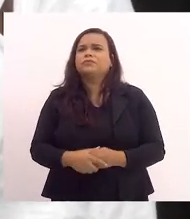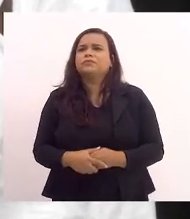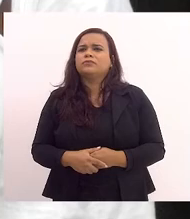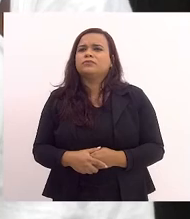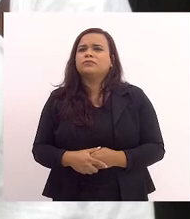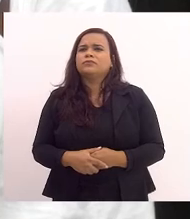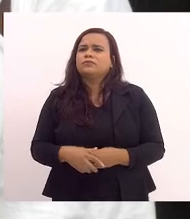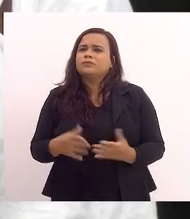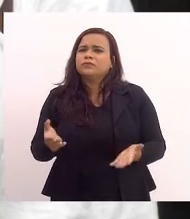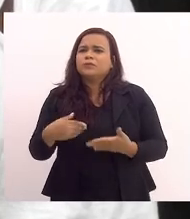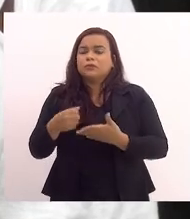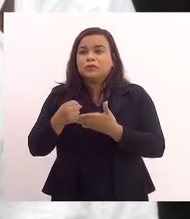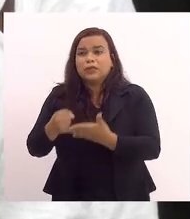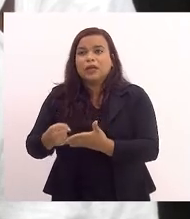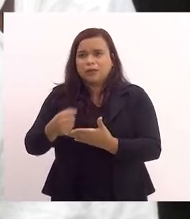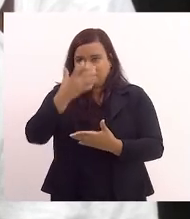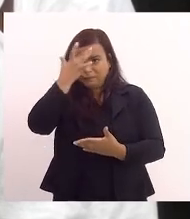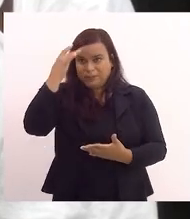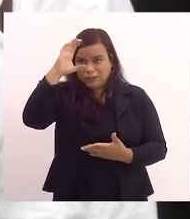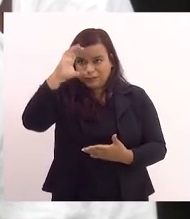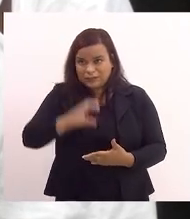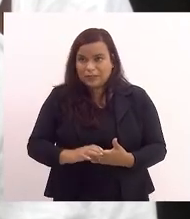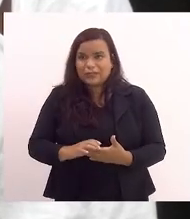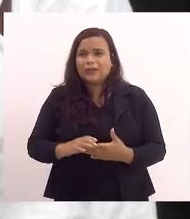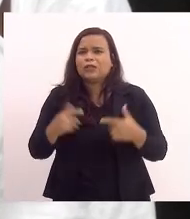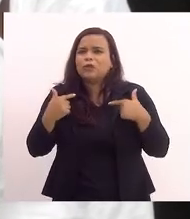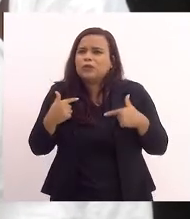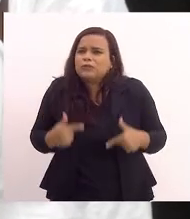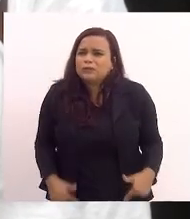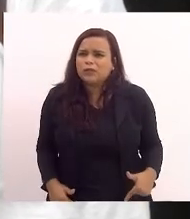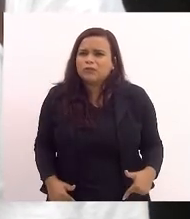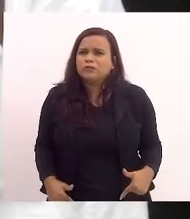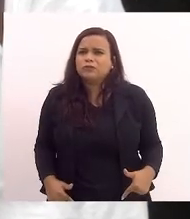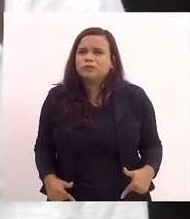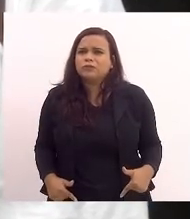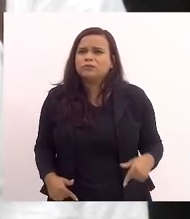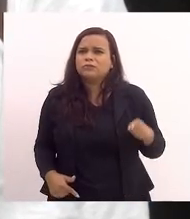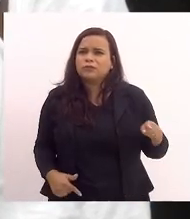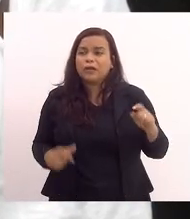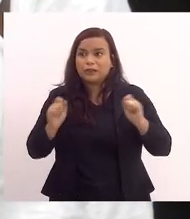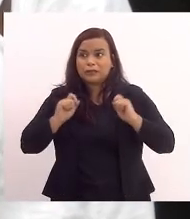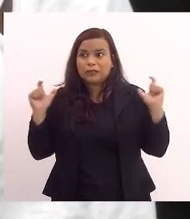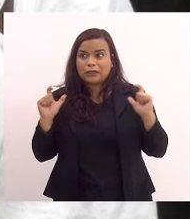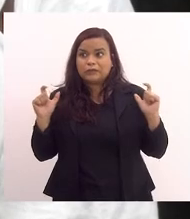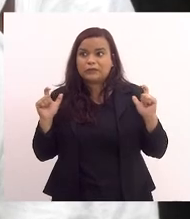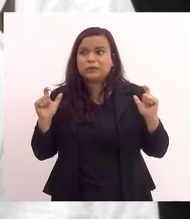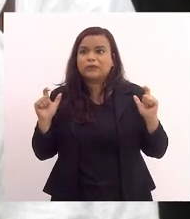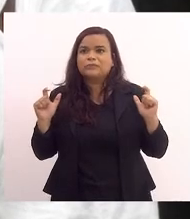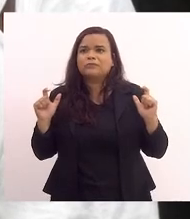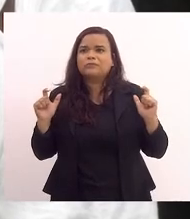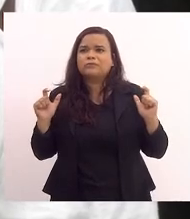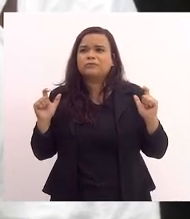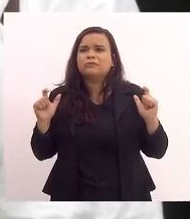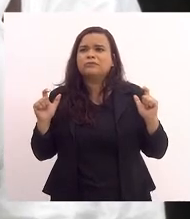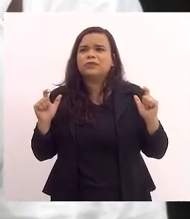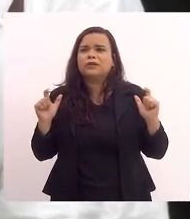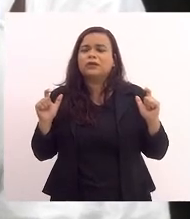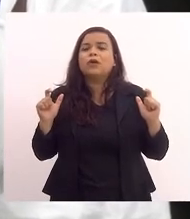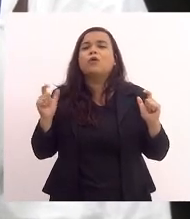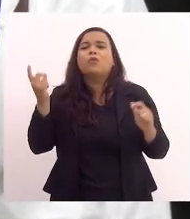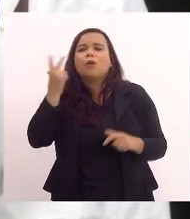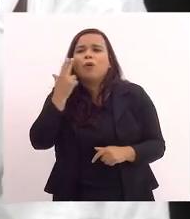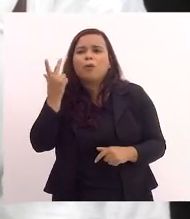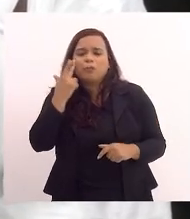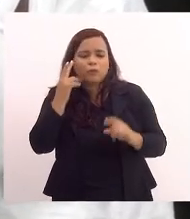Privar um cidadão inocente de sua liberdade, sem dúvida, atenta contra o bem comum e fere a